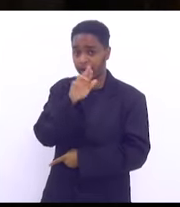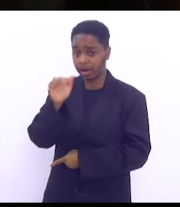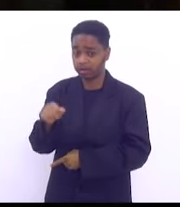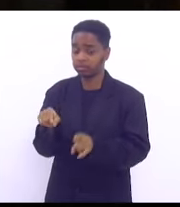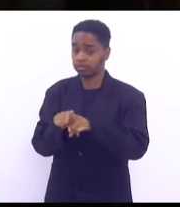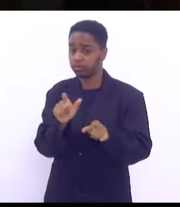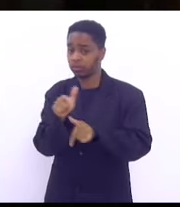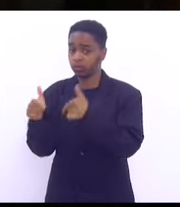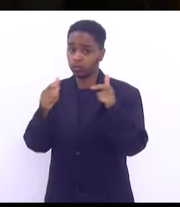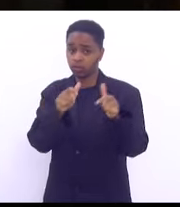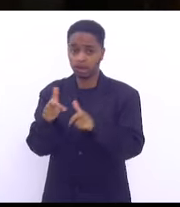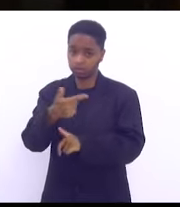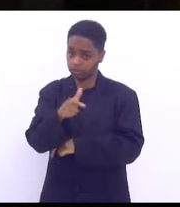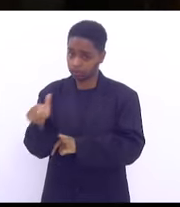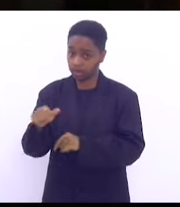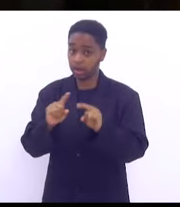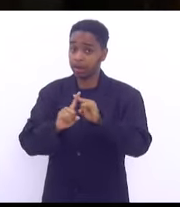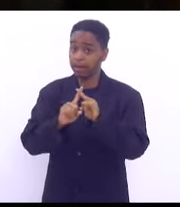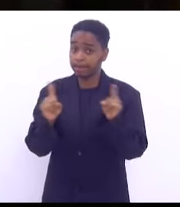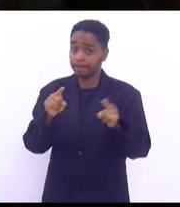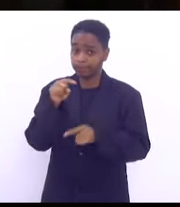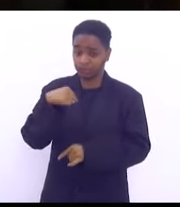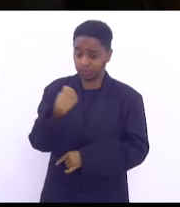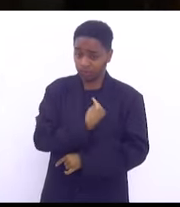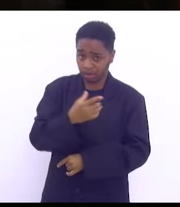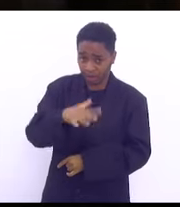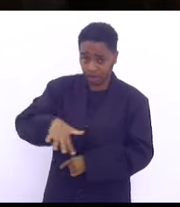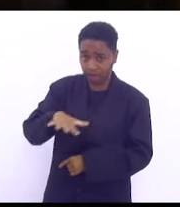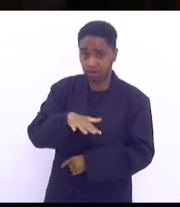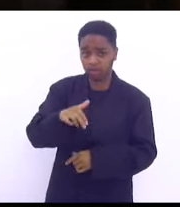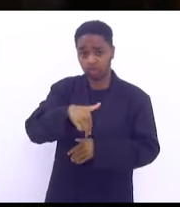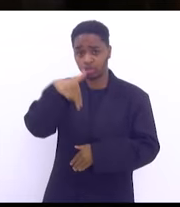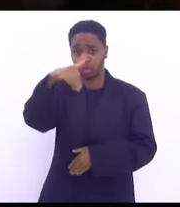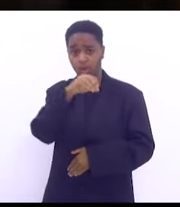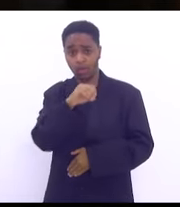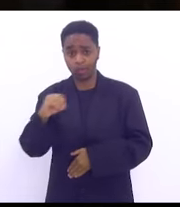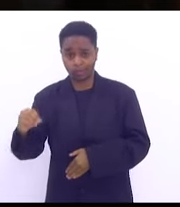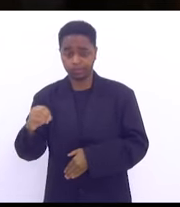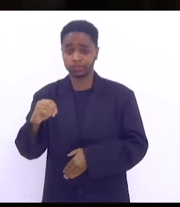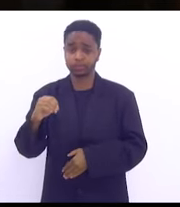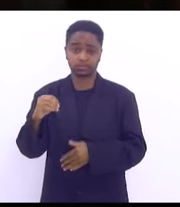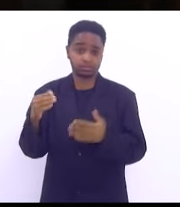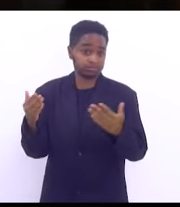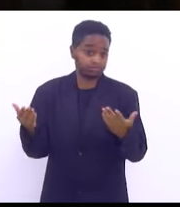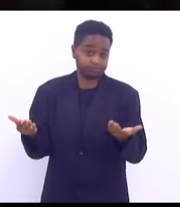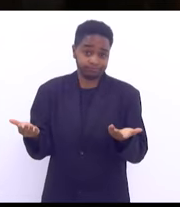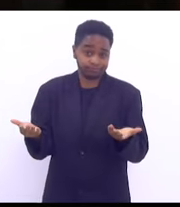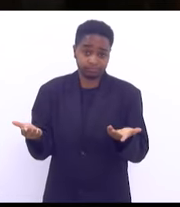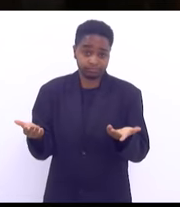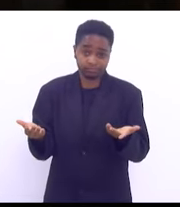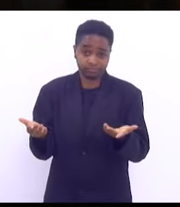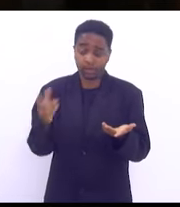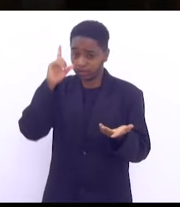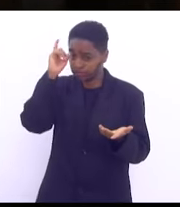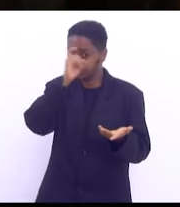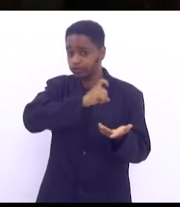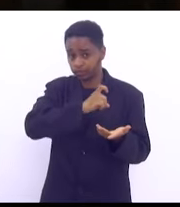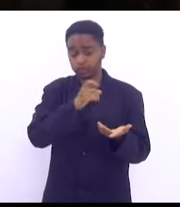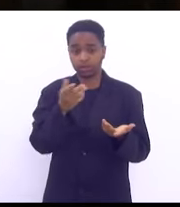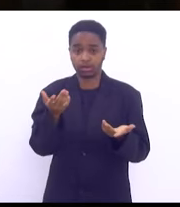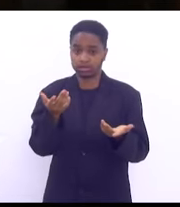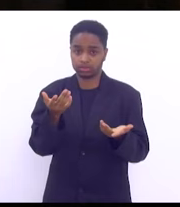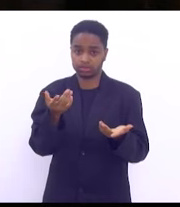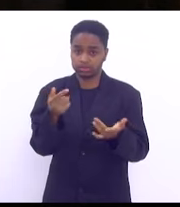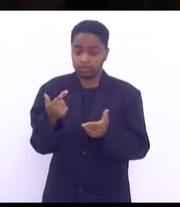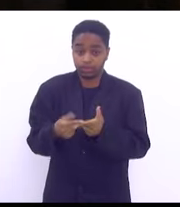não. Mas quando chega a nossa área, que é Zona Norte, Zona Oeste, etc., é uma dificuldade,